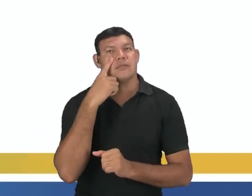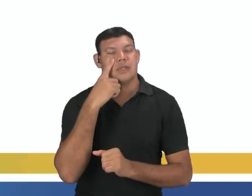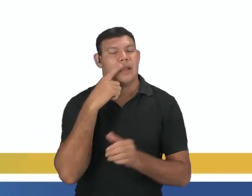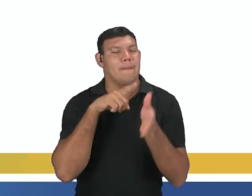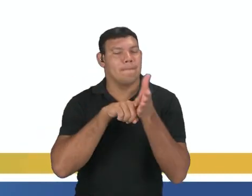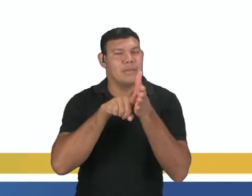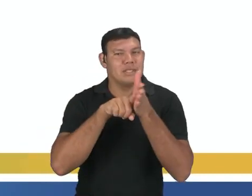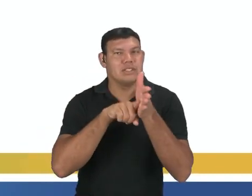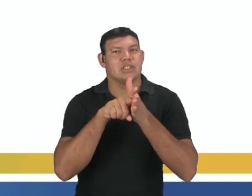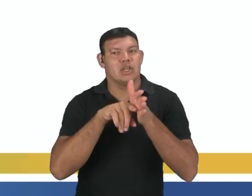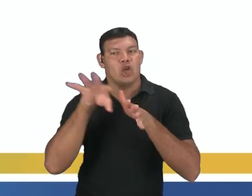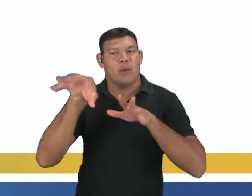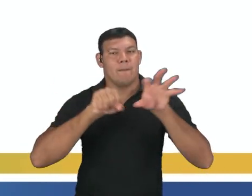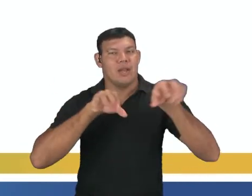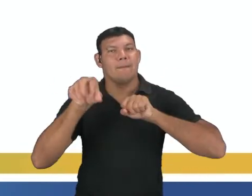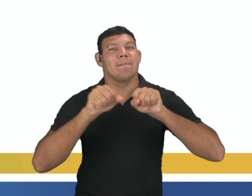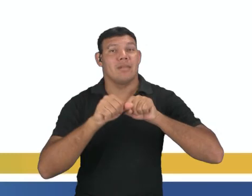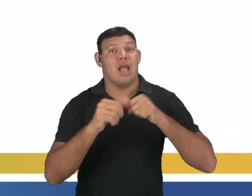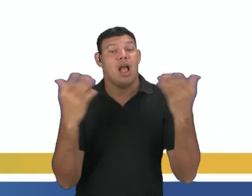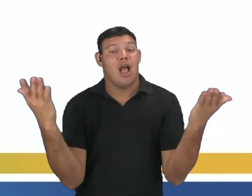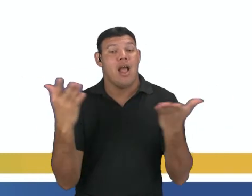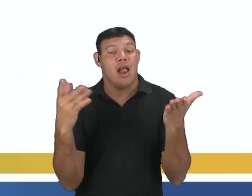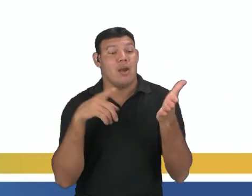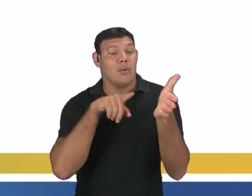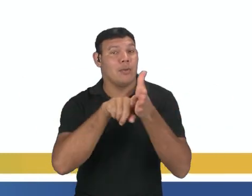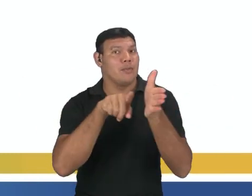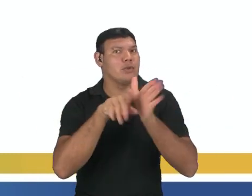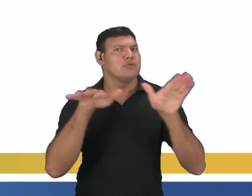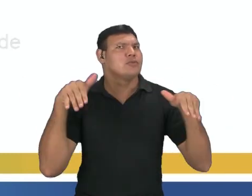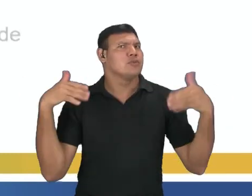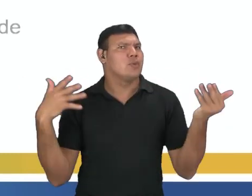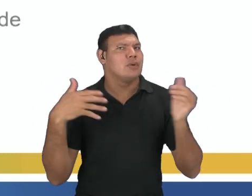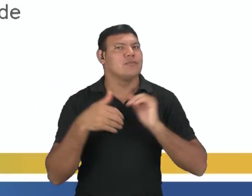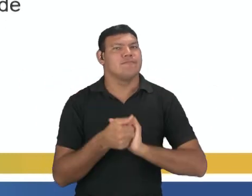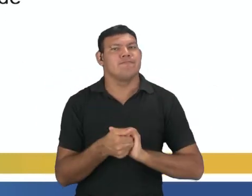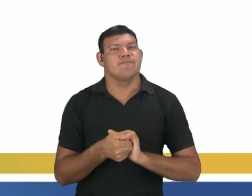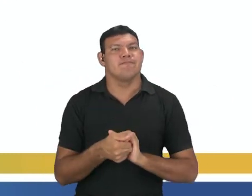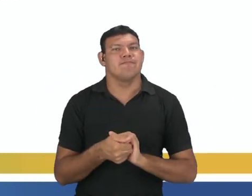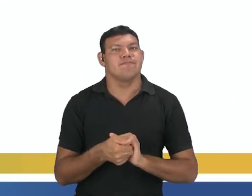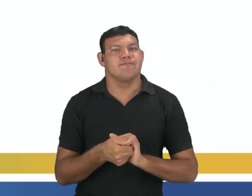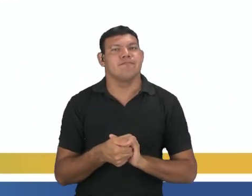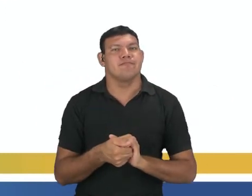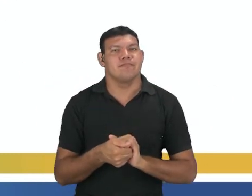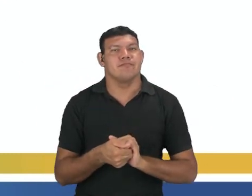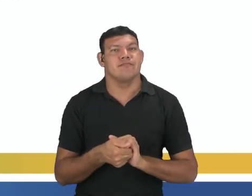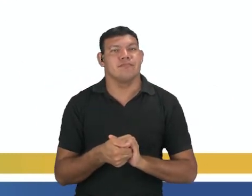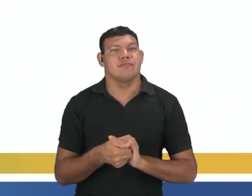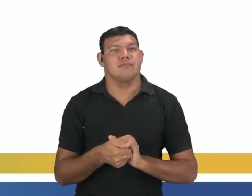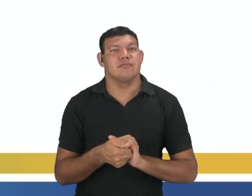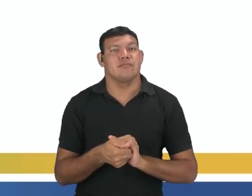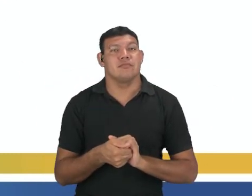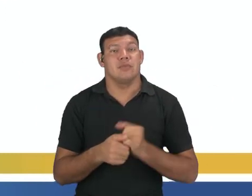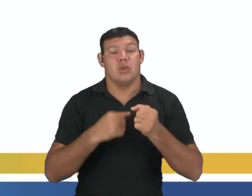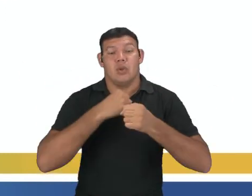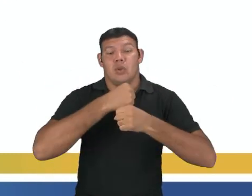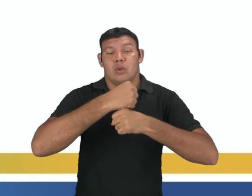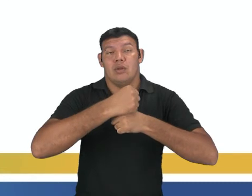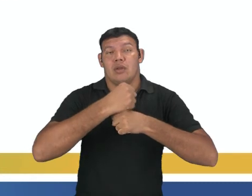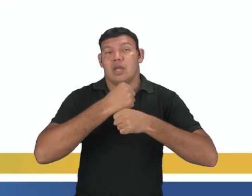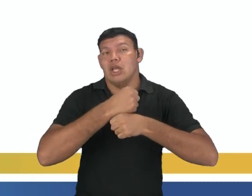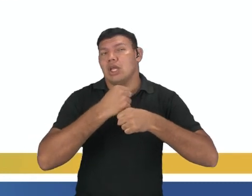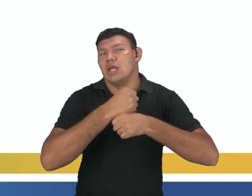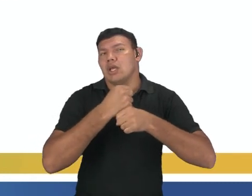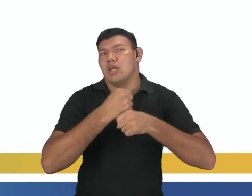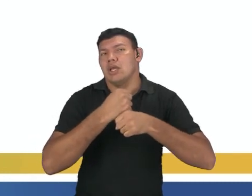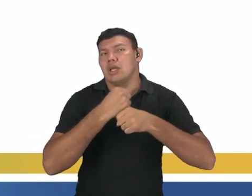essa tabela, essas coletas. Aí vamos ver qual é a nossa questão, né? Em qual